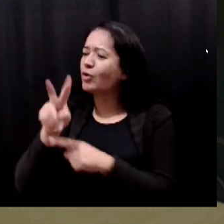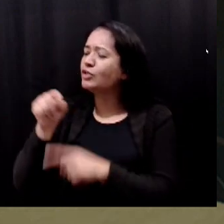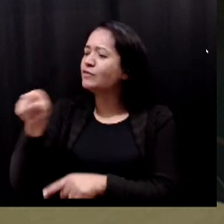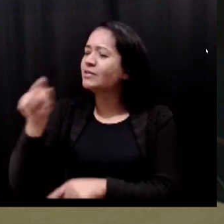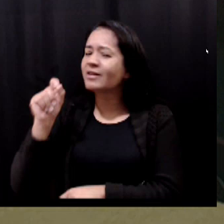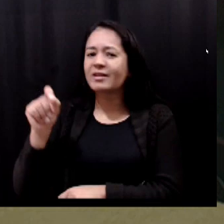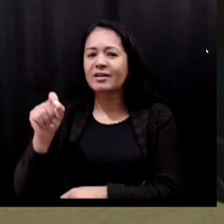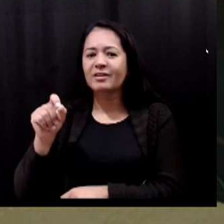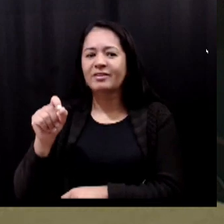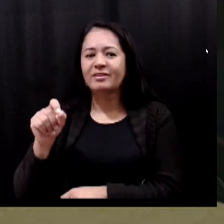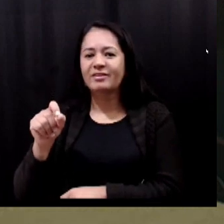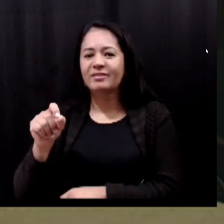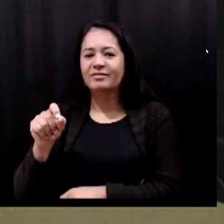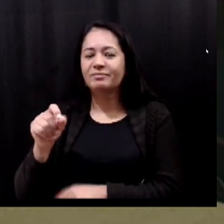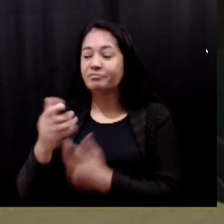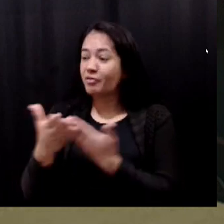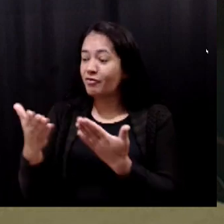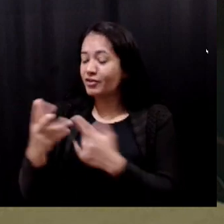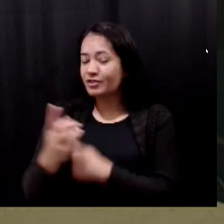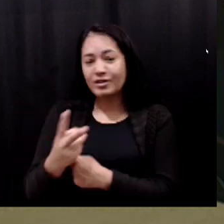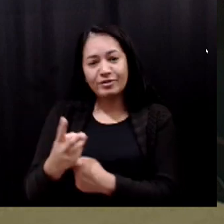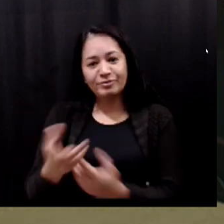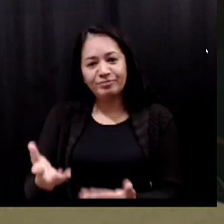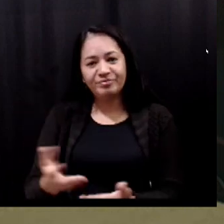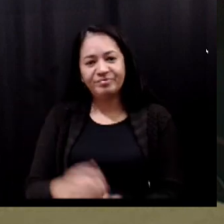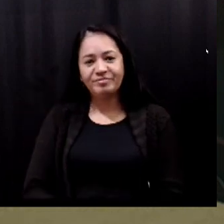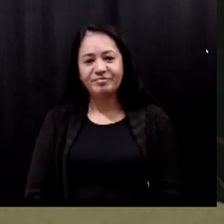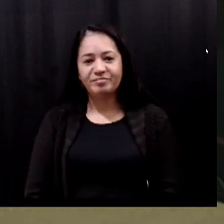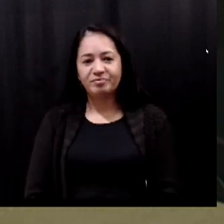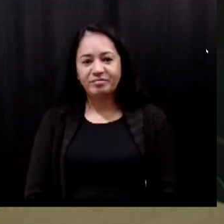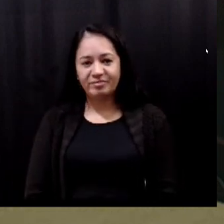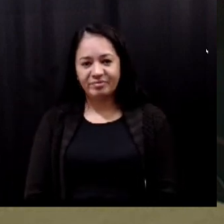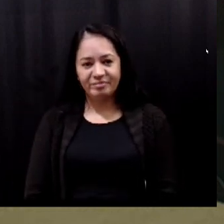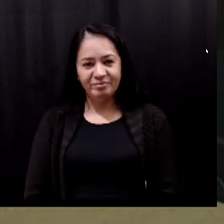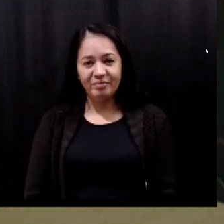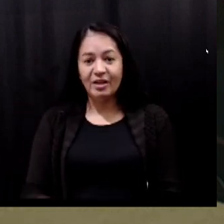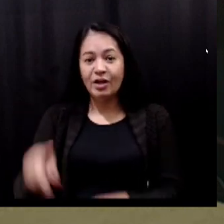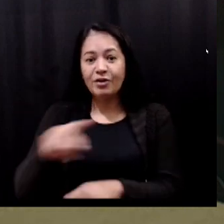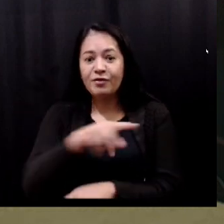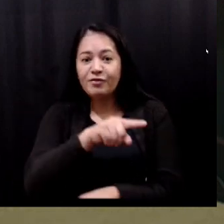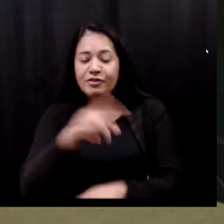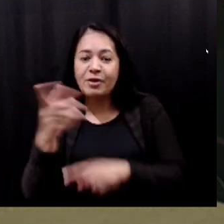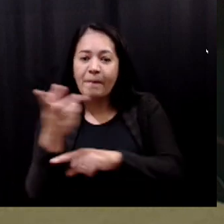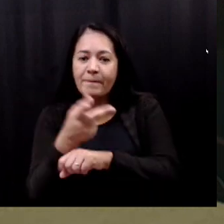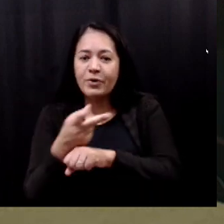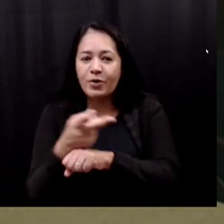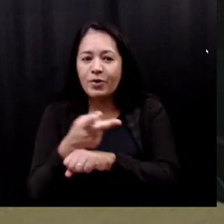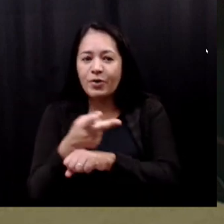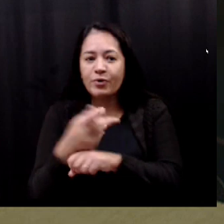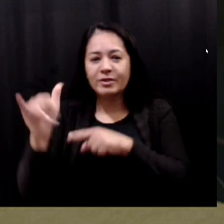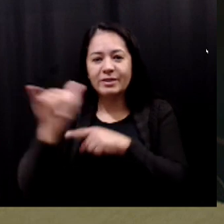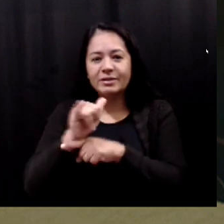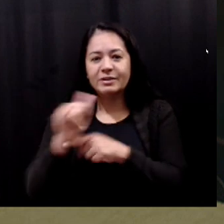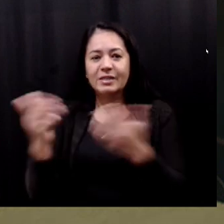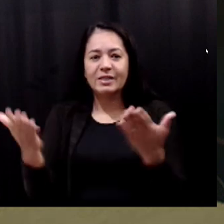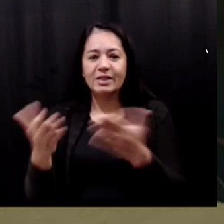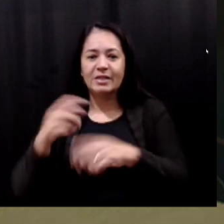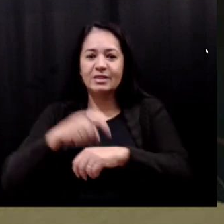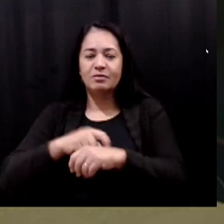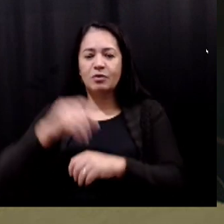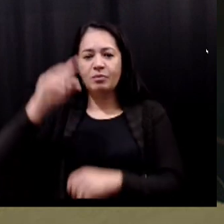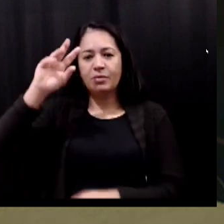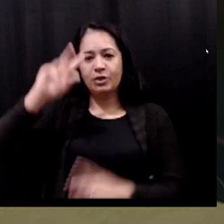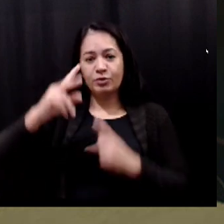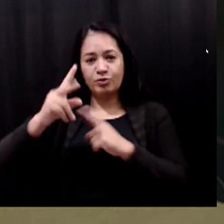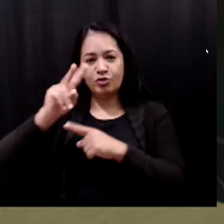se cuidam, né? E vocês buscam aí mecanismos para que esse momento de autocuidado seja satisfatório